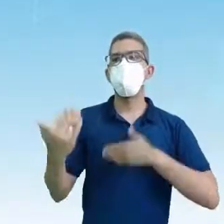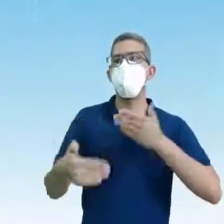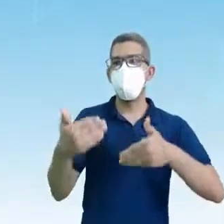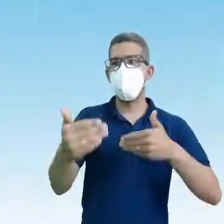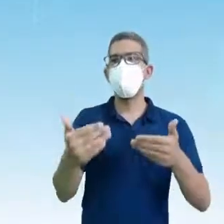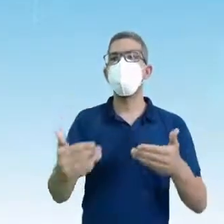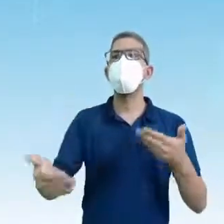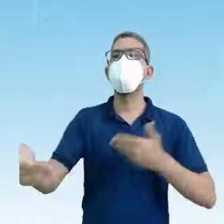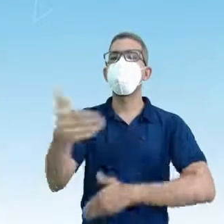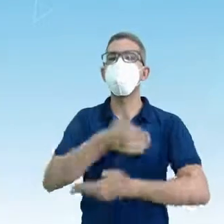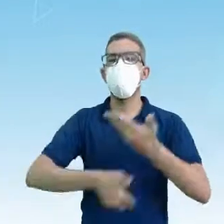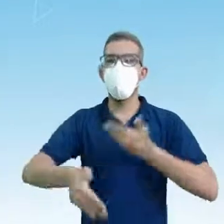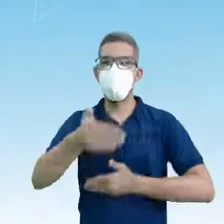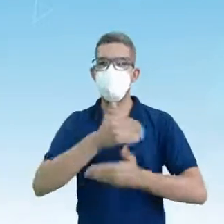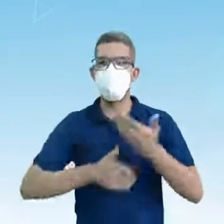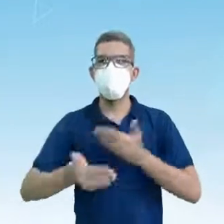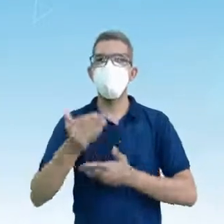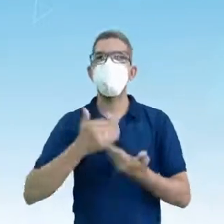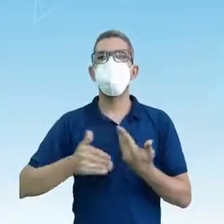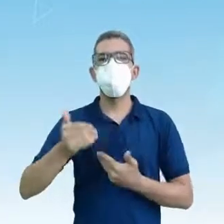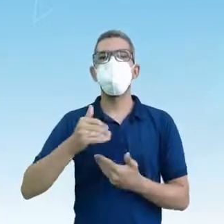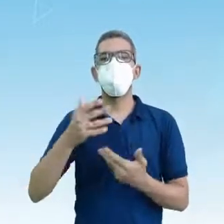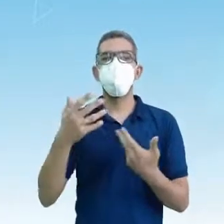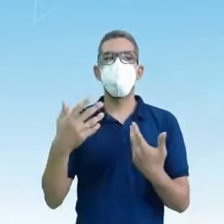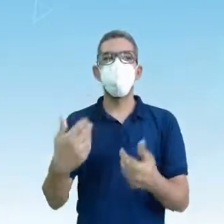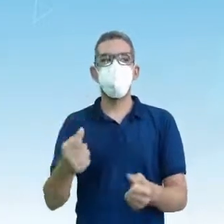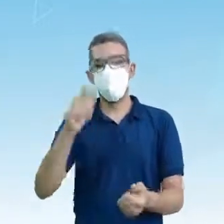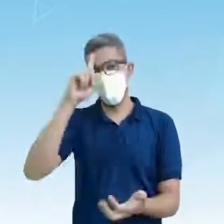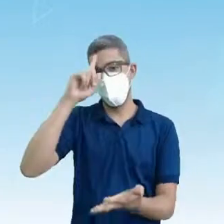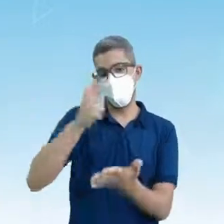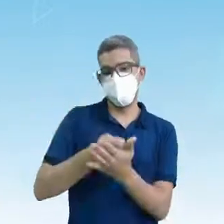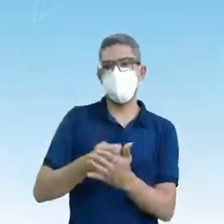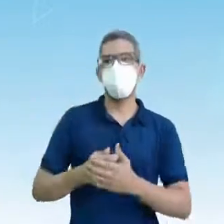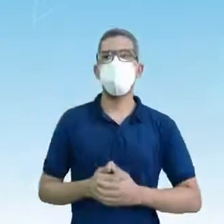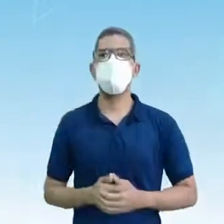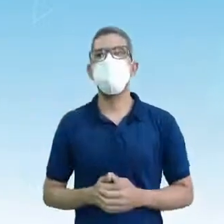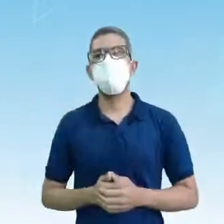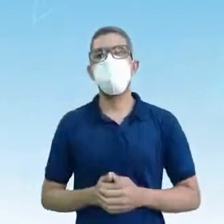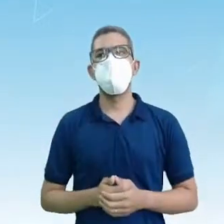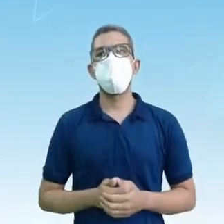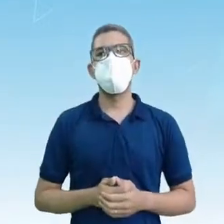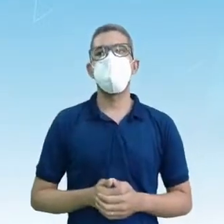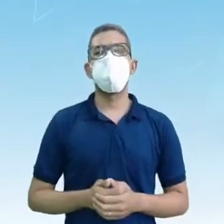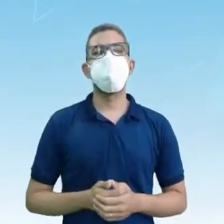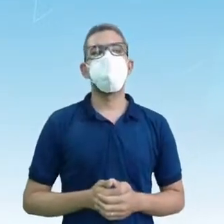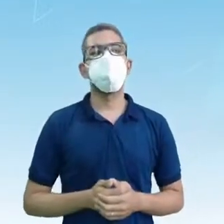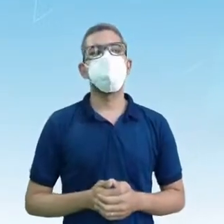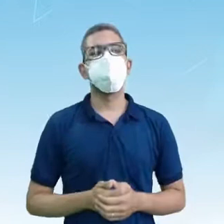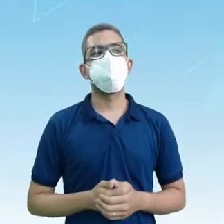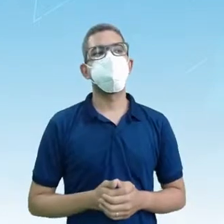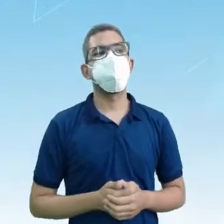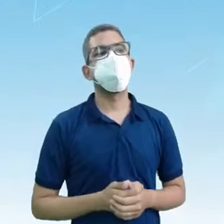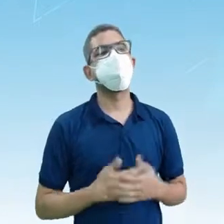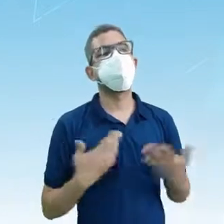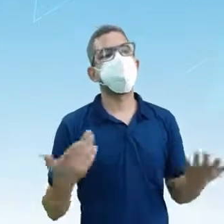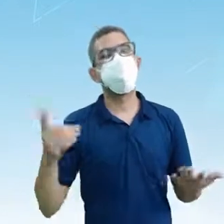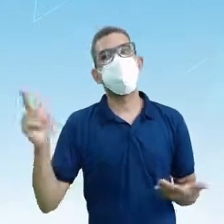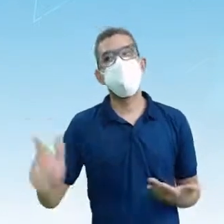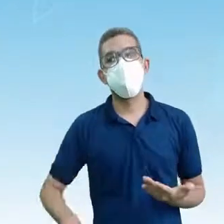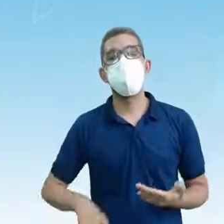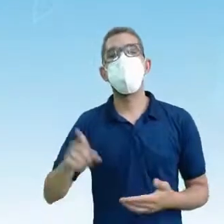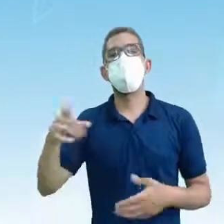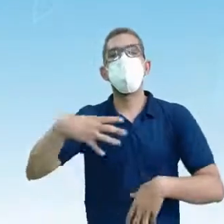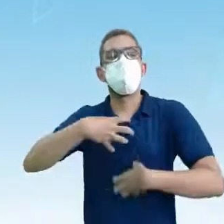de participação e tomada de decisão. E também, pessoal, a sensibilização,